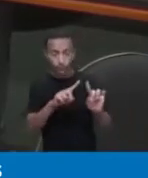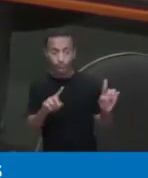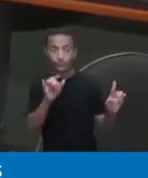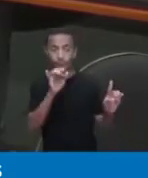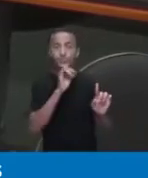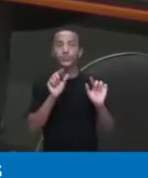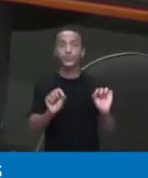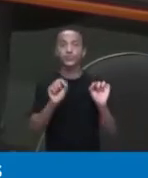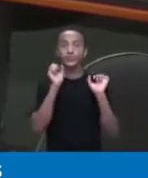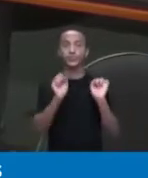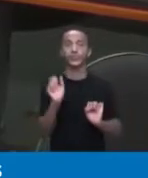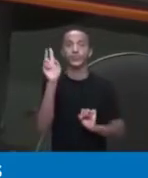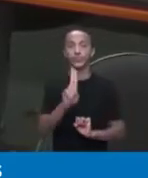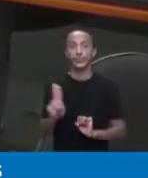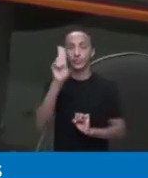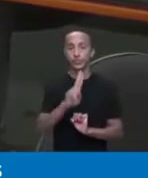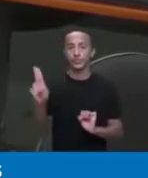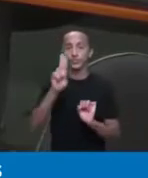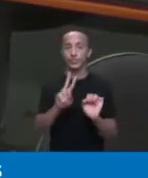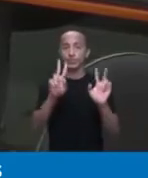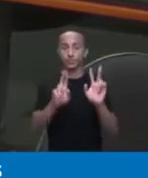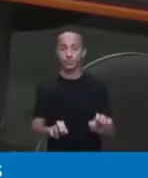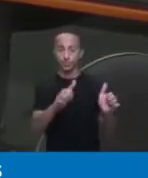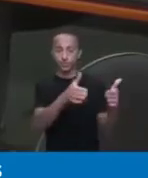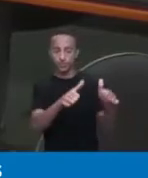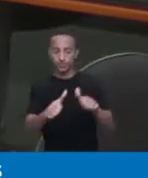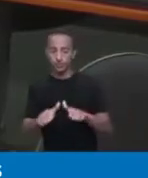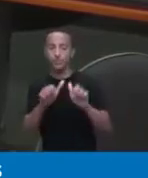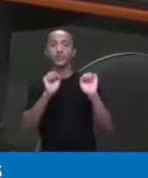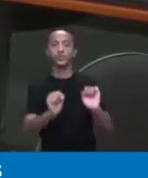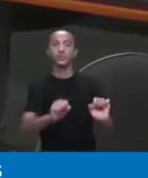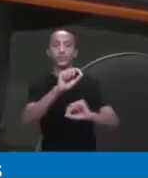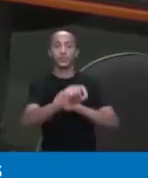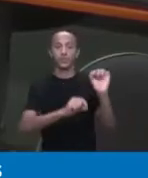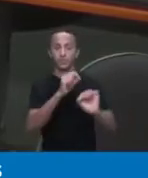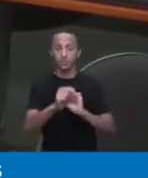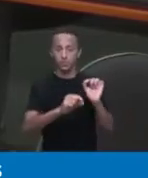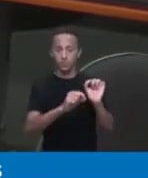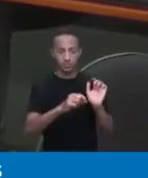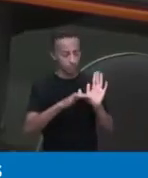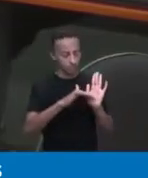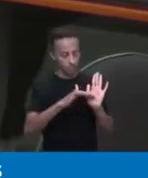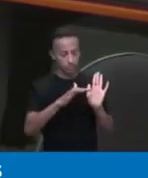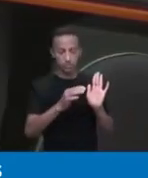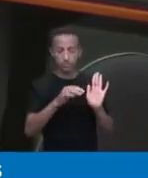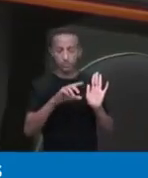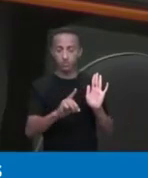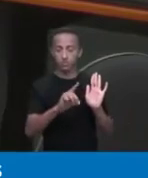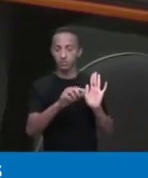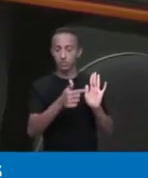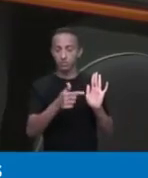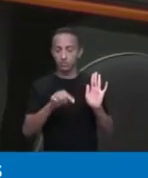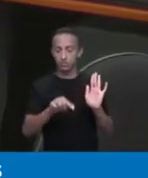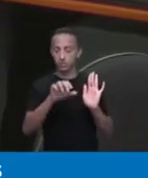ser utilizados, conforme a finalidade da avaliação, destacam-se o ODAS 2.0, o MDS, que é o